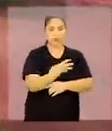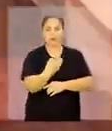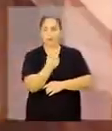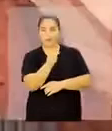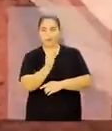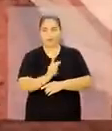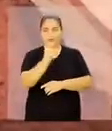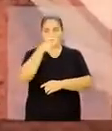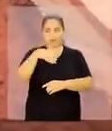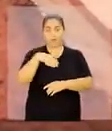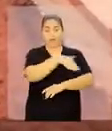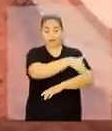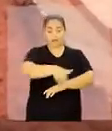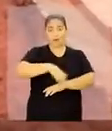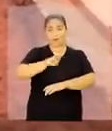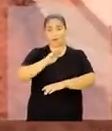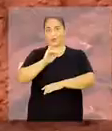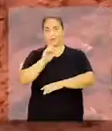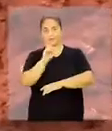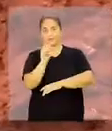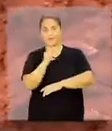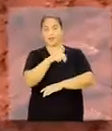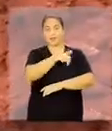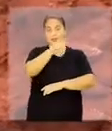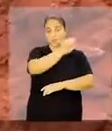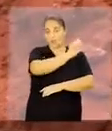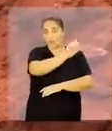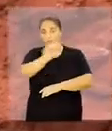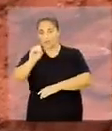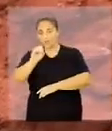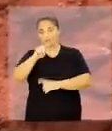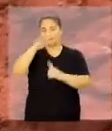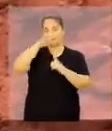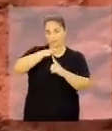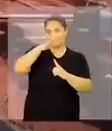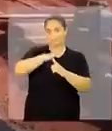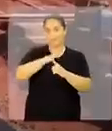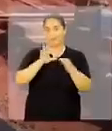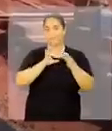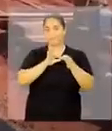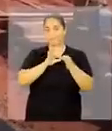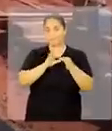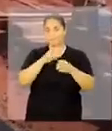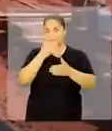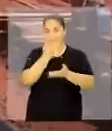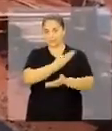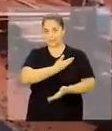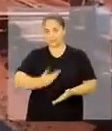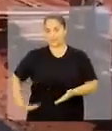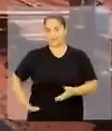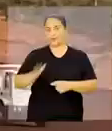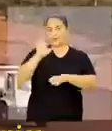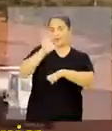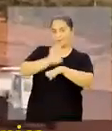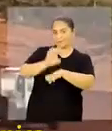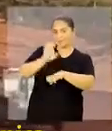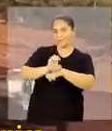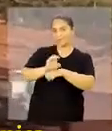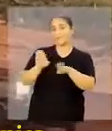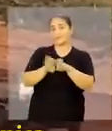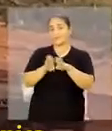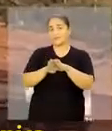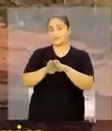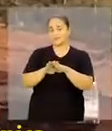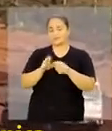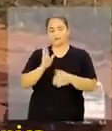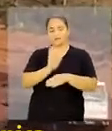estado. Em parceria com o governo do Paraná, a usina ajuda a tornar mais robusto o sistema logístico paranaense e dá o passo